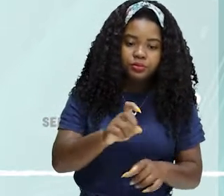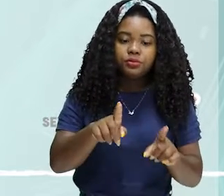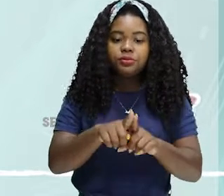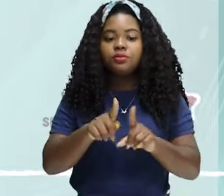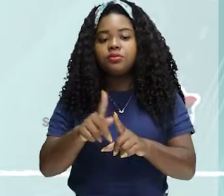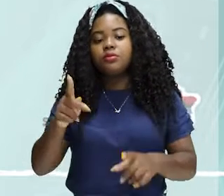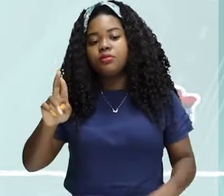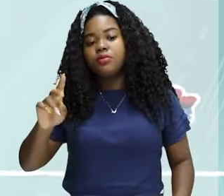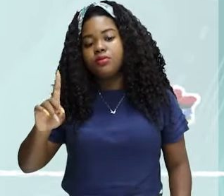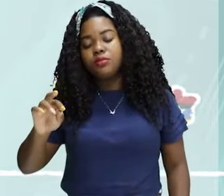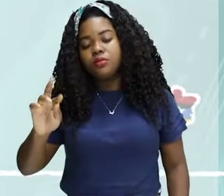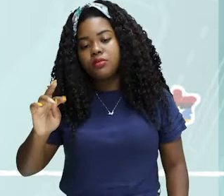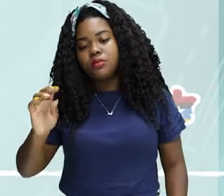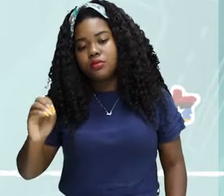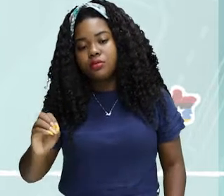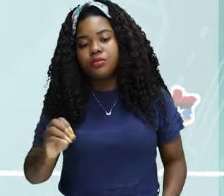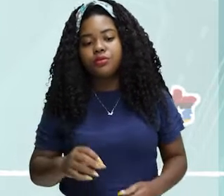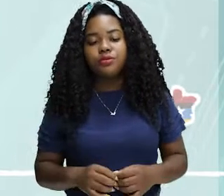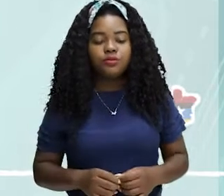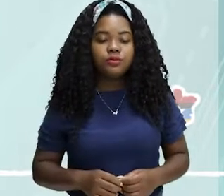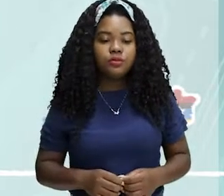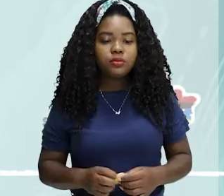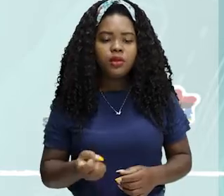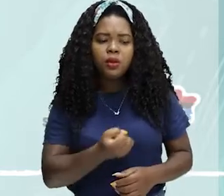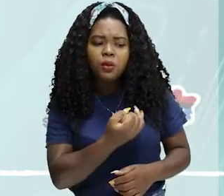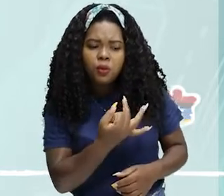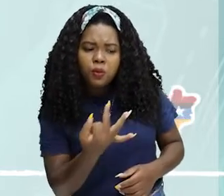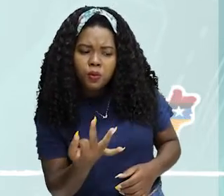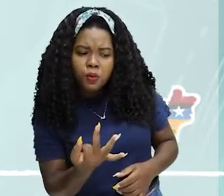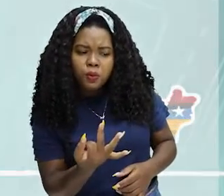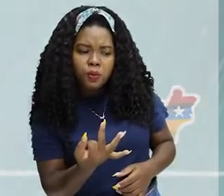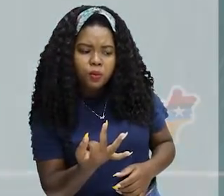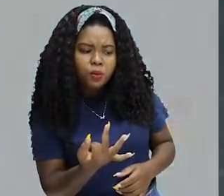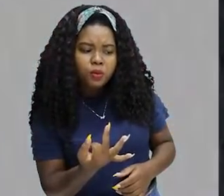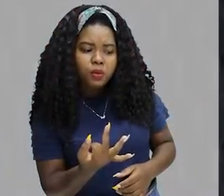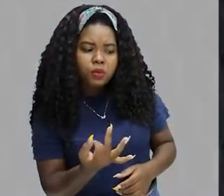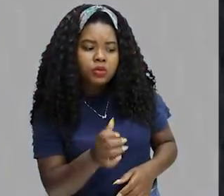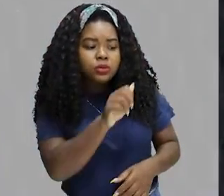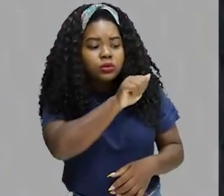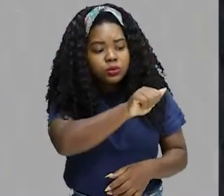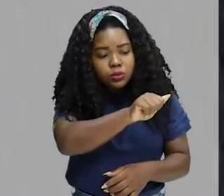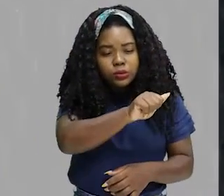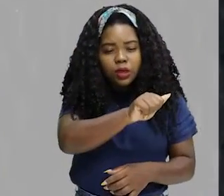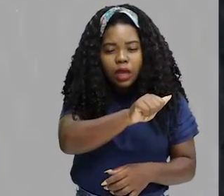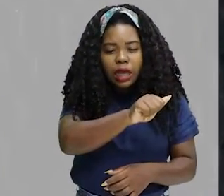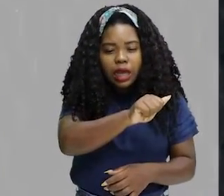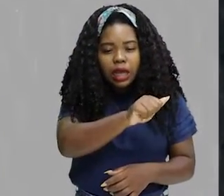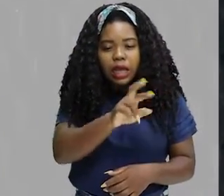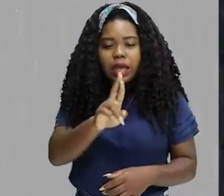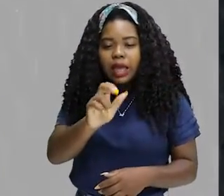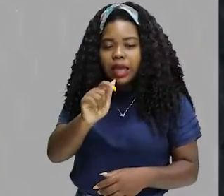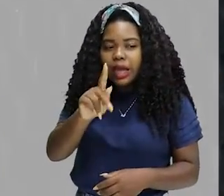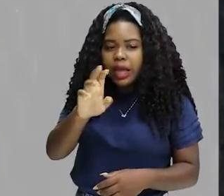reações ocorrem, né, a proporção. Quanto de A reage com B e forma quanto de C e quanto de D,